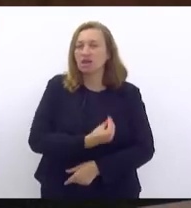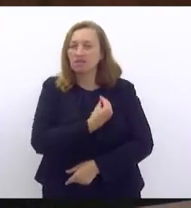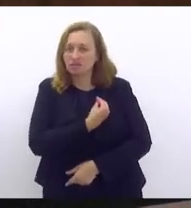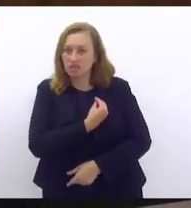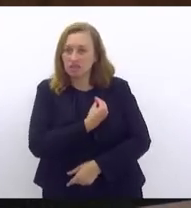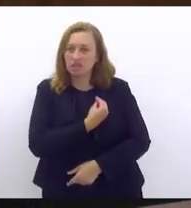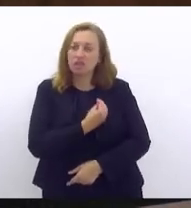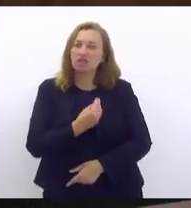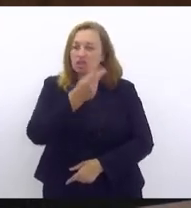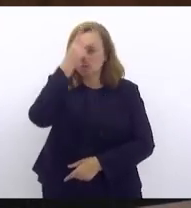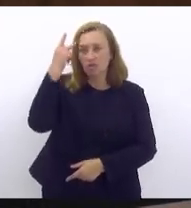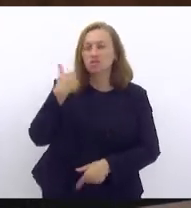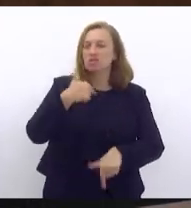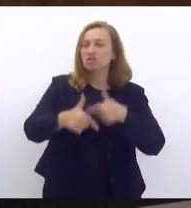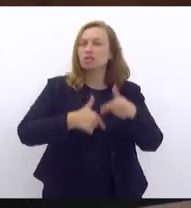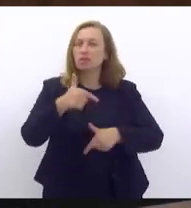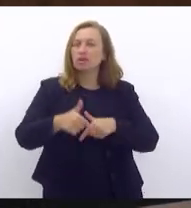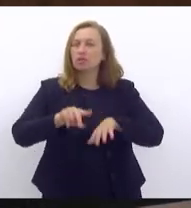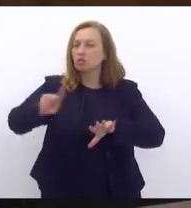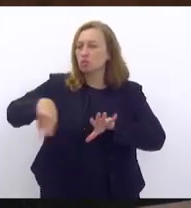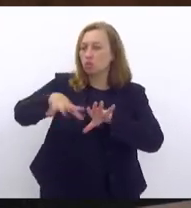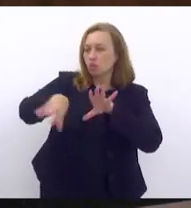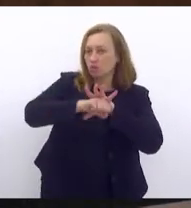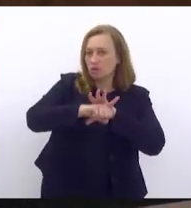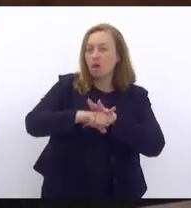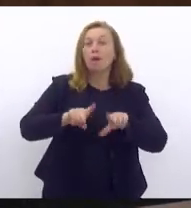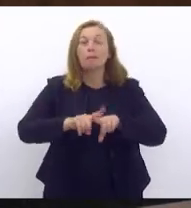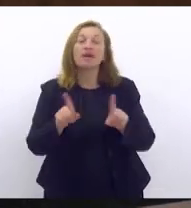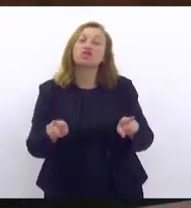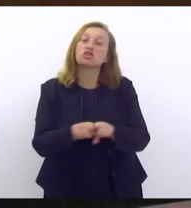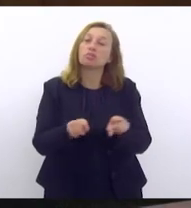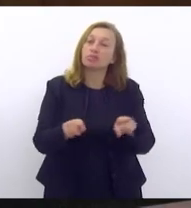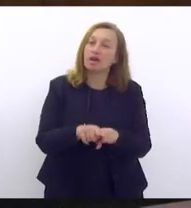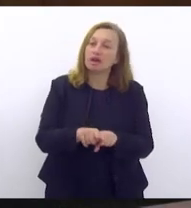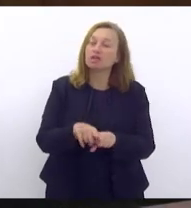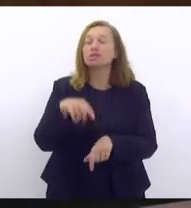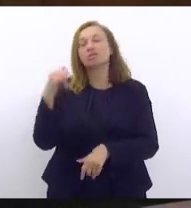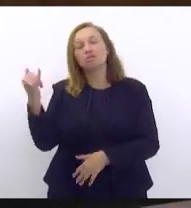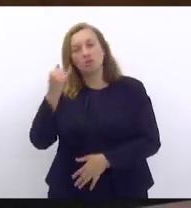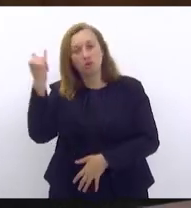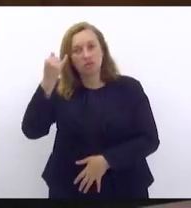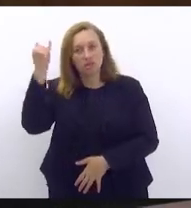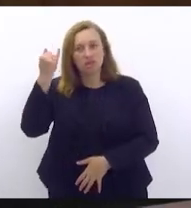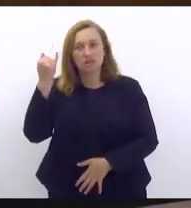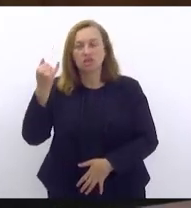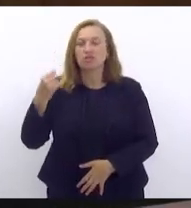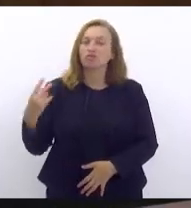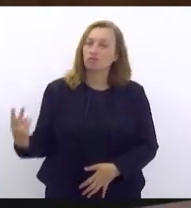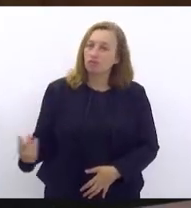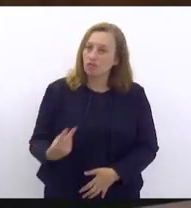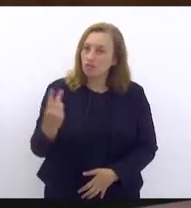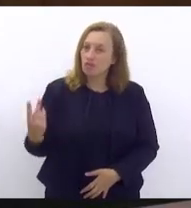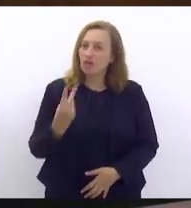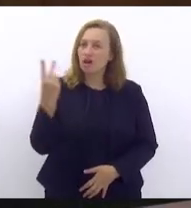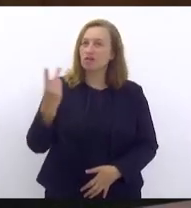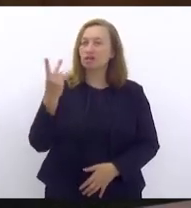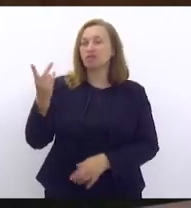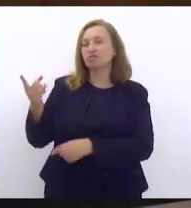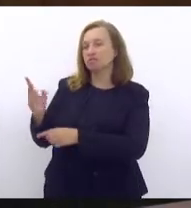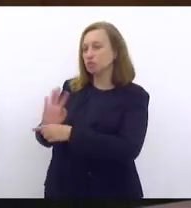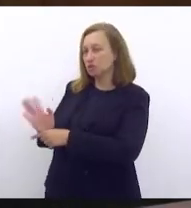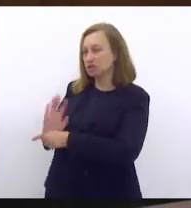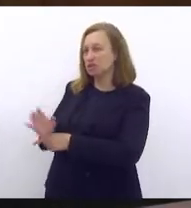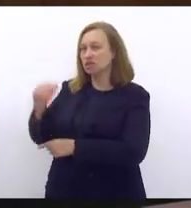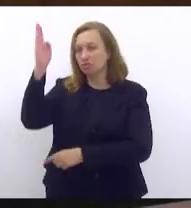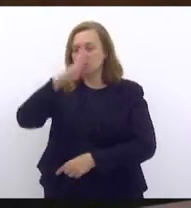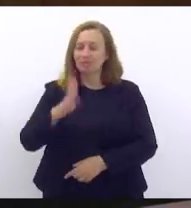e dos trabalhadores da indústria do audiovisual, mas também, tão importante quanto, pela valorização do cinema nacional,